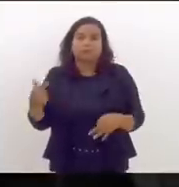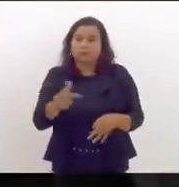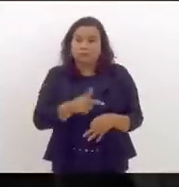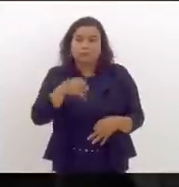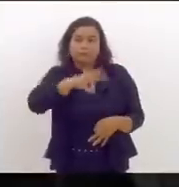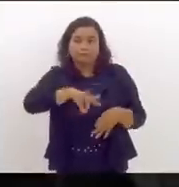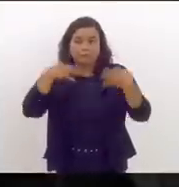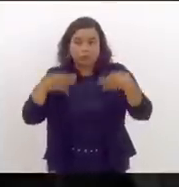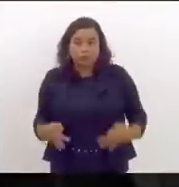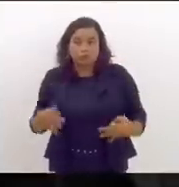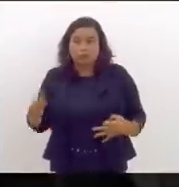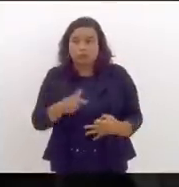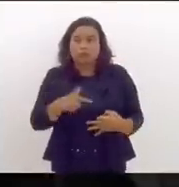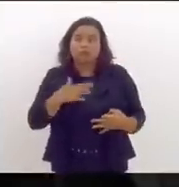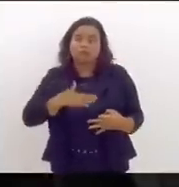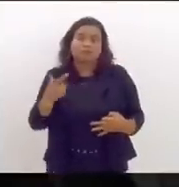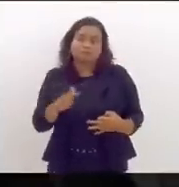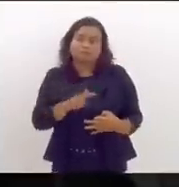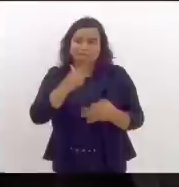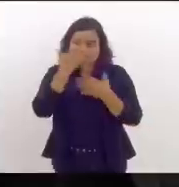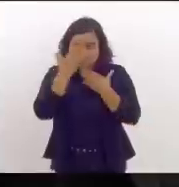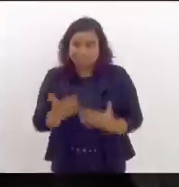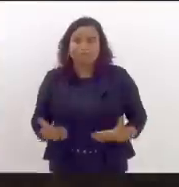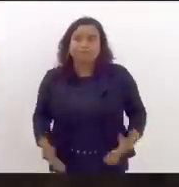remunerado Muito obrigado